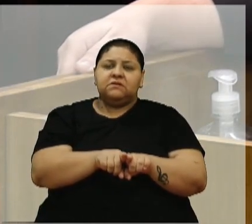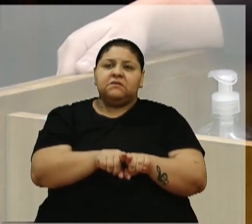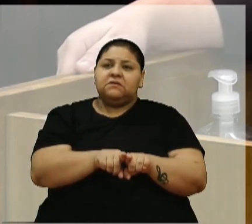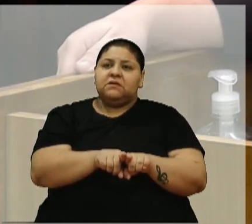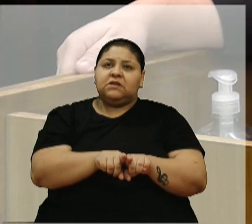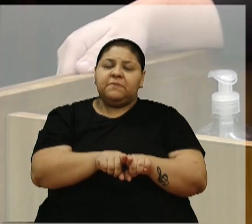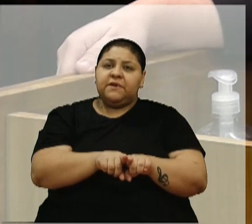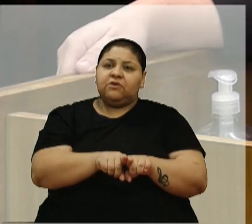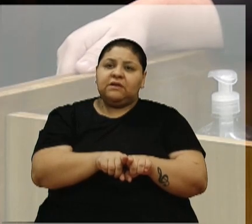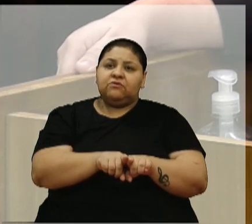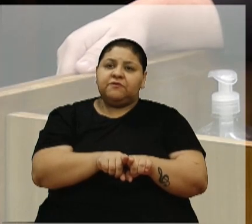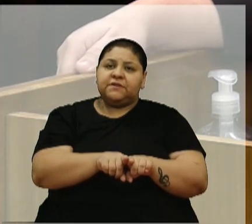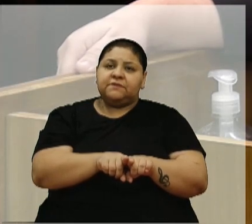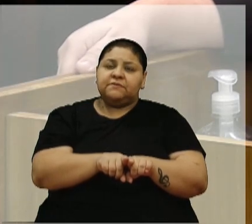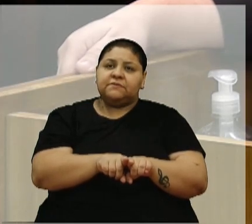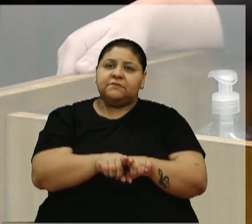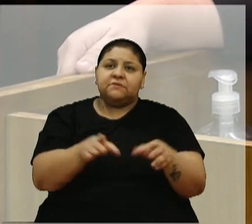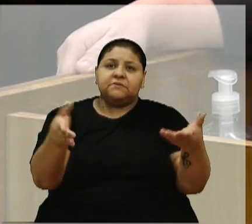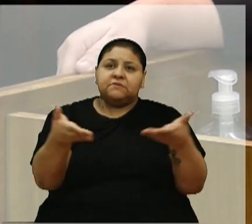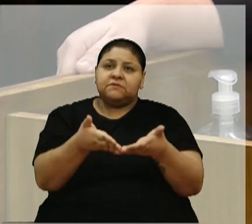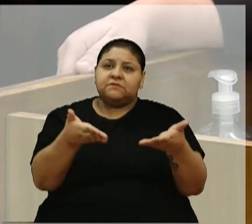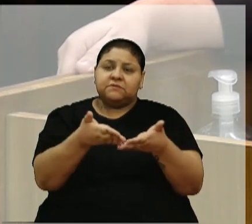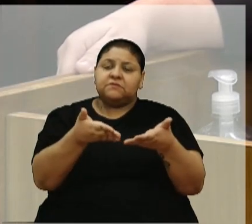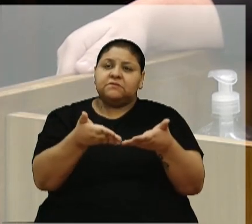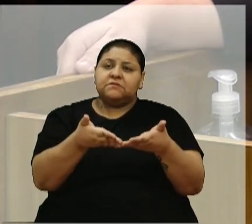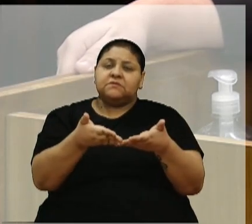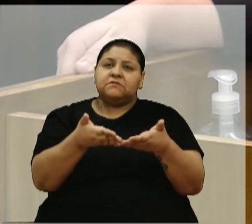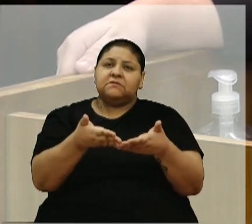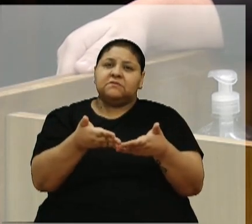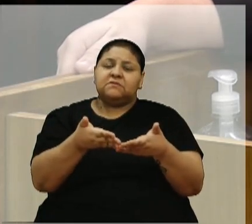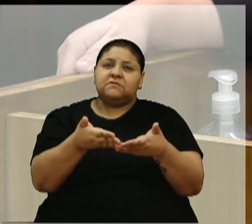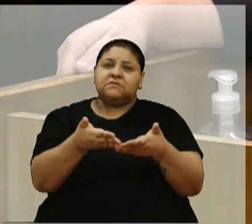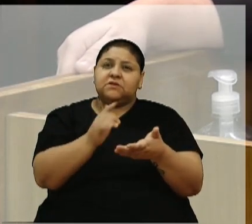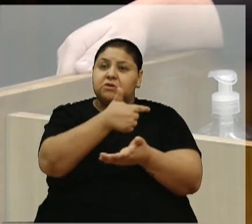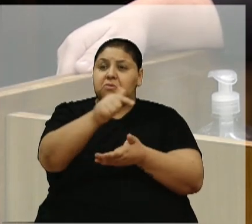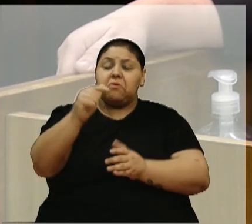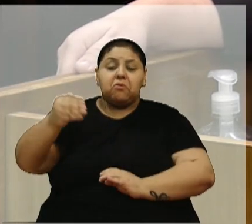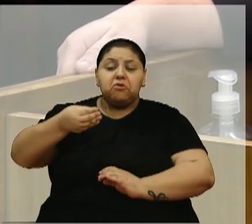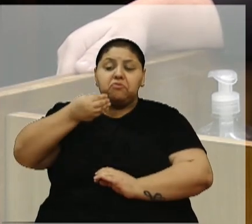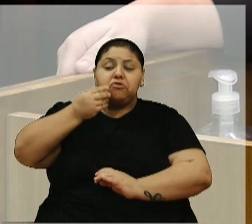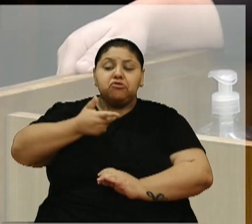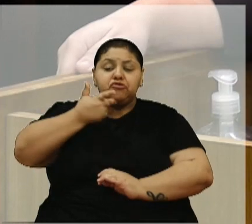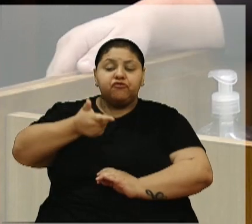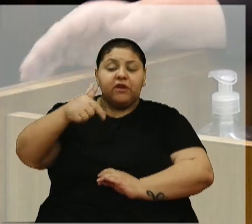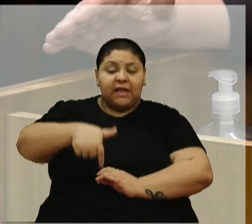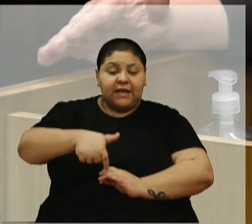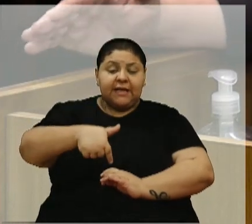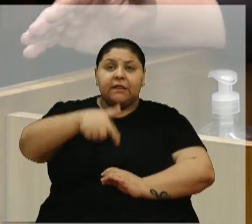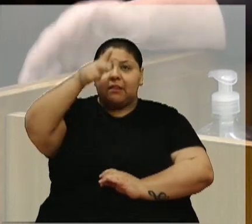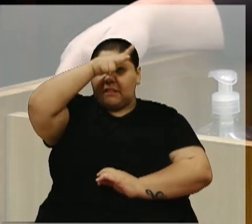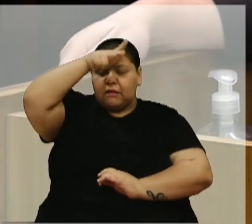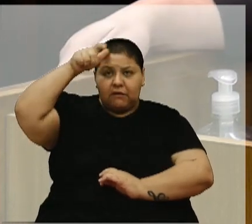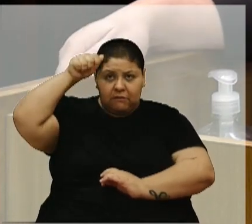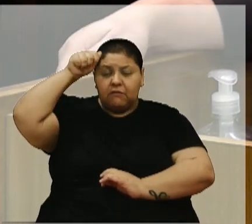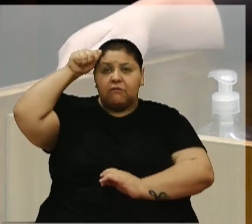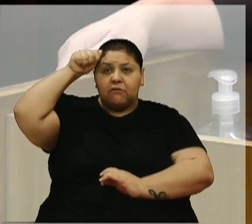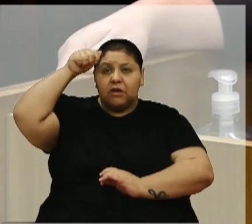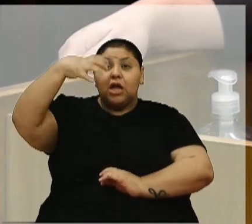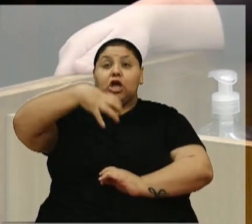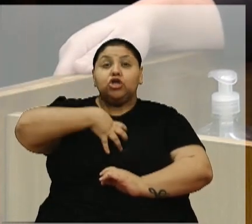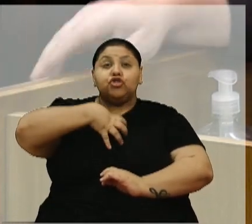e está em outras chapas, em outras oportunidades de assumir aqui a nossa prefeitura, é da forma que eles